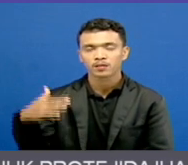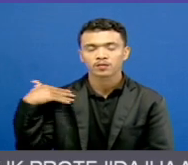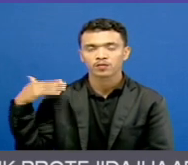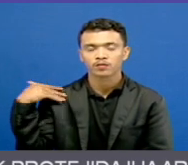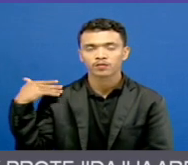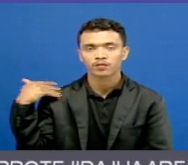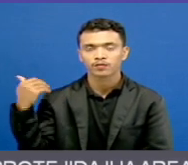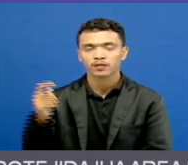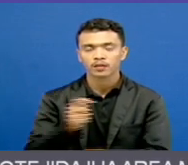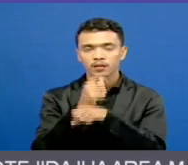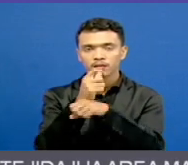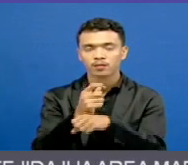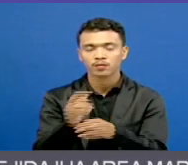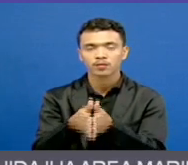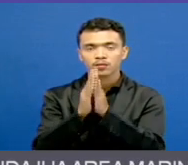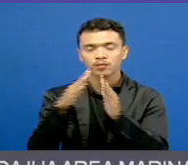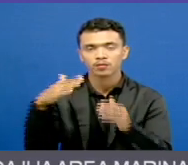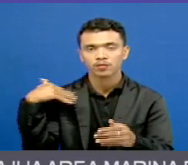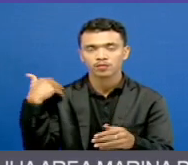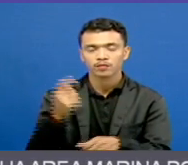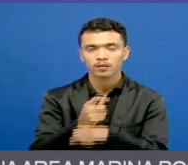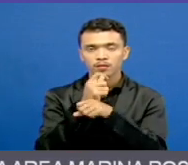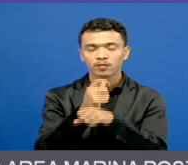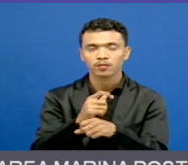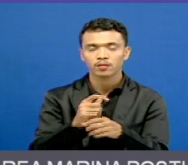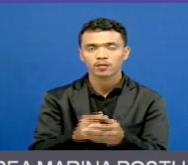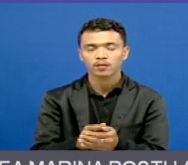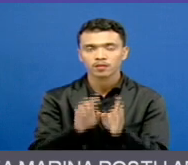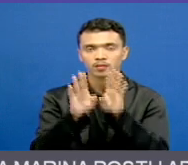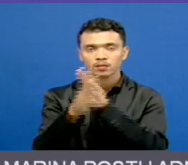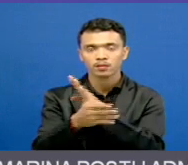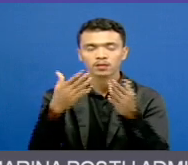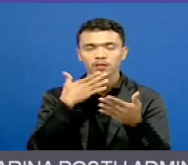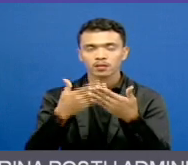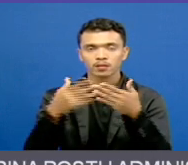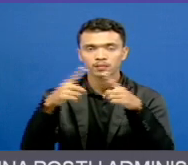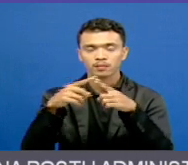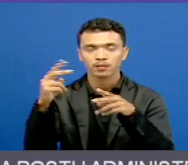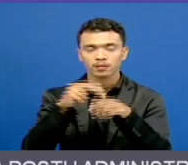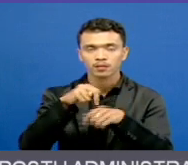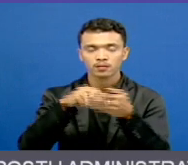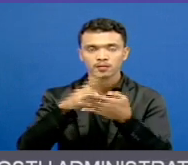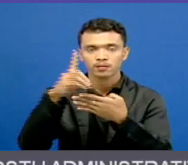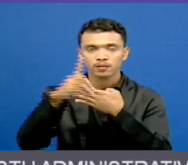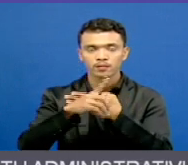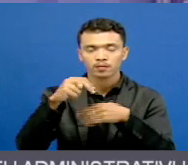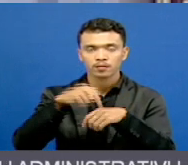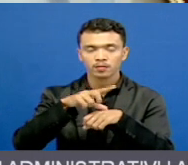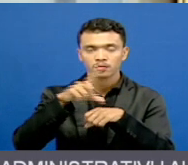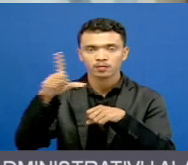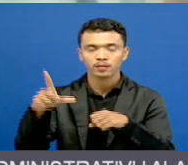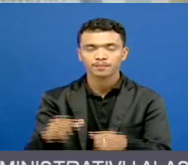Juventude e Resistência Atauru, Rousseau foi ensaio Atauru, atuçai pioneiro para desenvolvimento nacional.